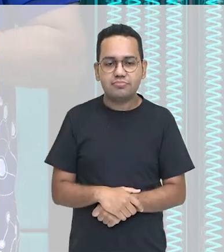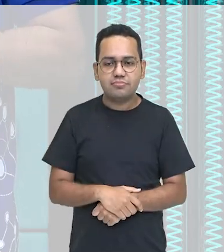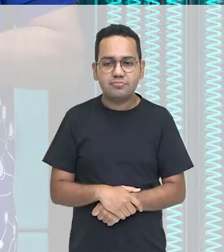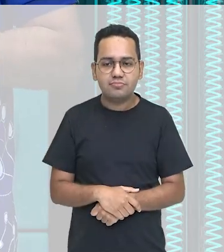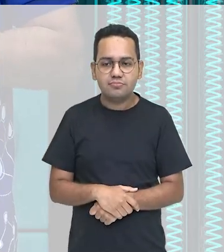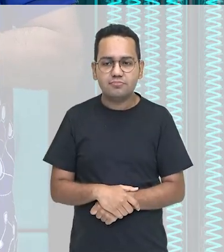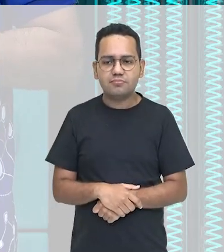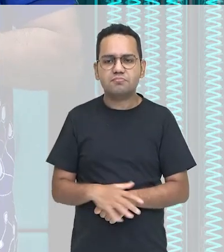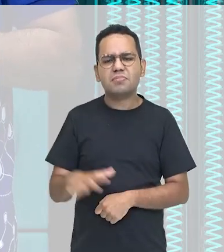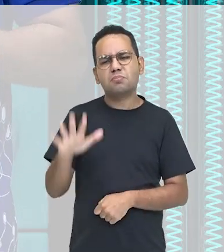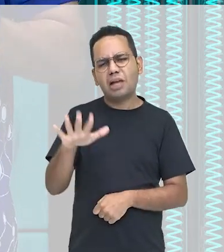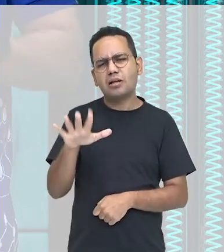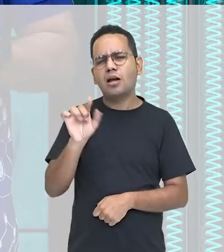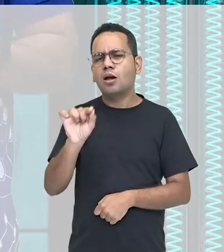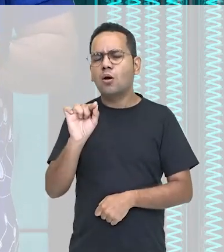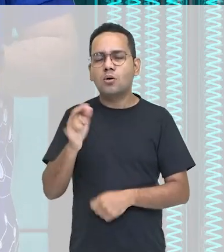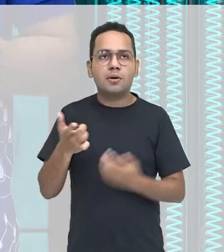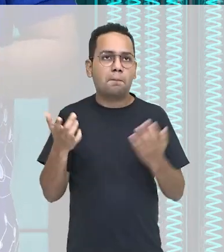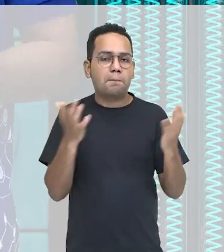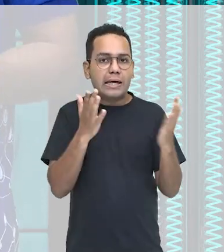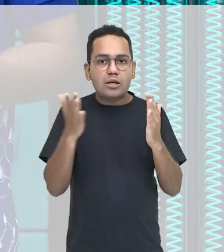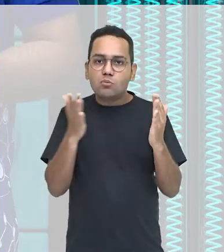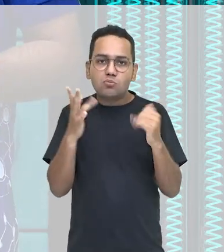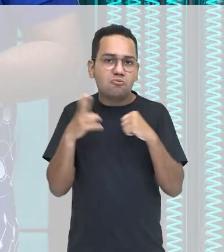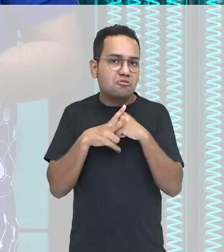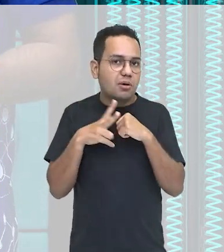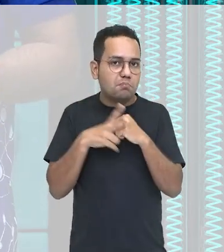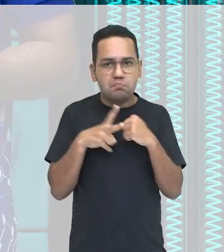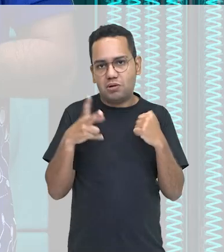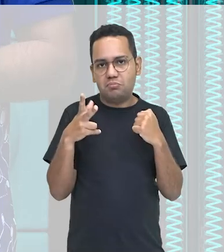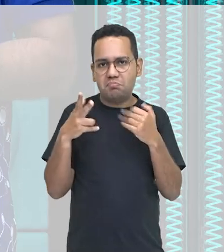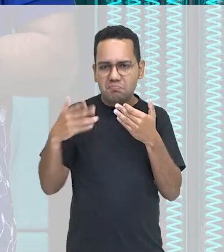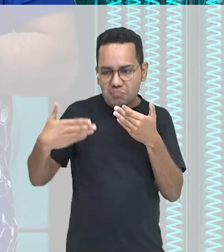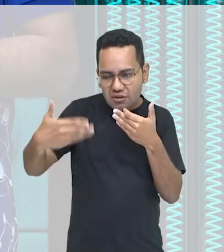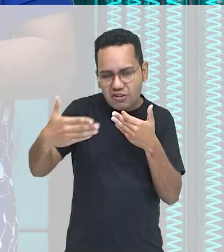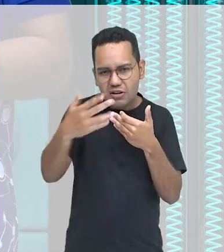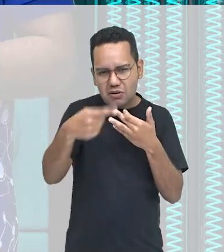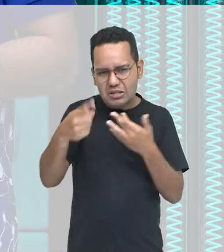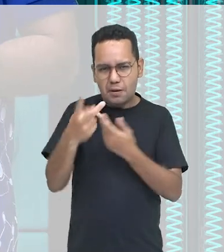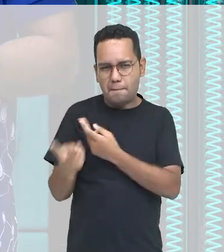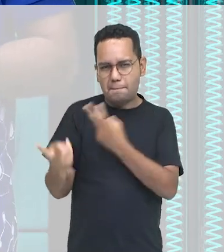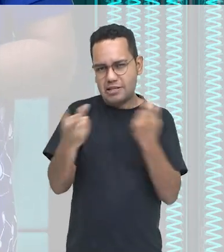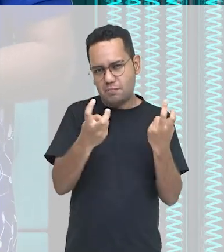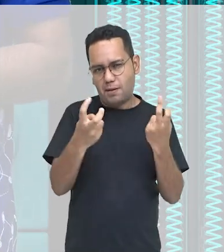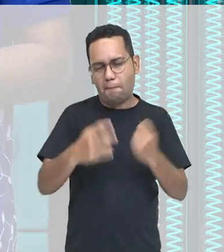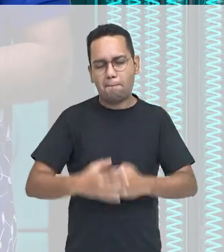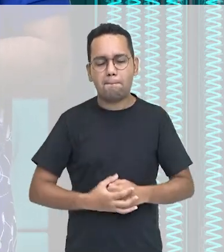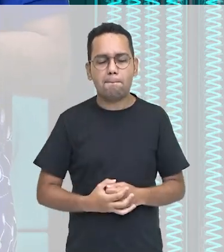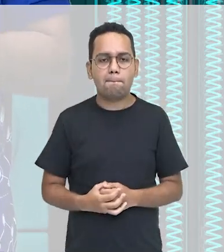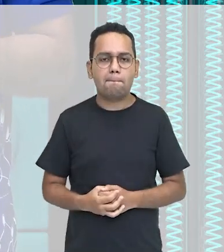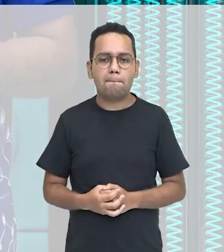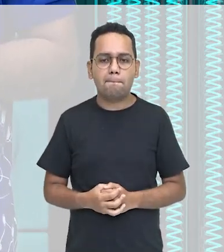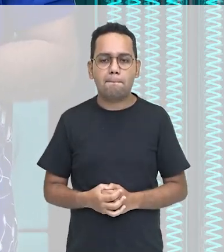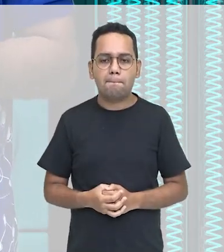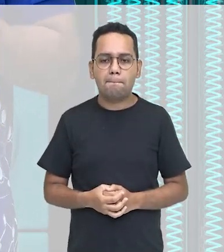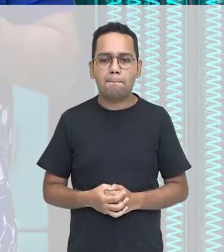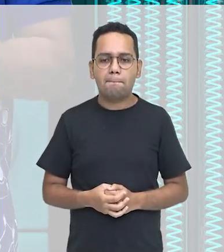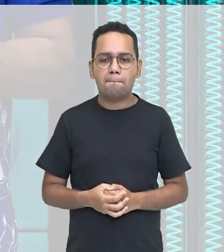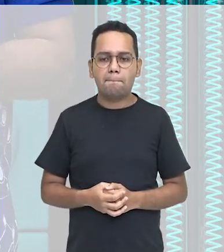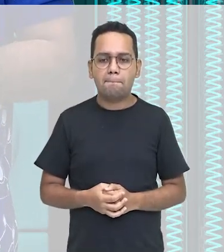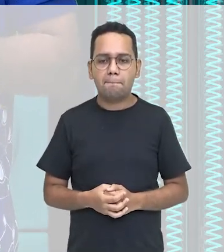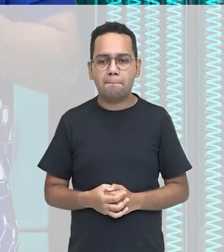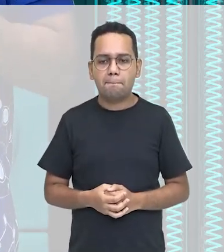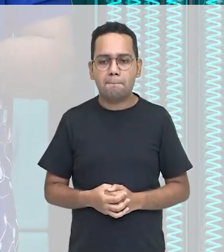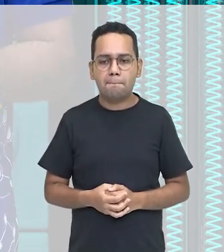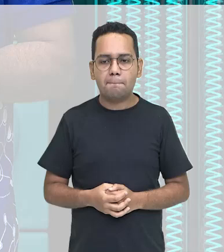relacionado a tempos verbais. É só o que eu posso dizer por hora, porque a gente vai explorar agora na prática, tá? Vamos mostrar aí